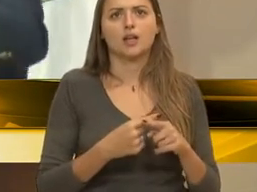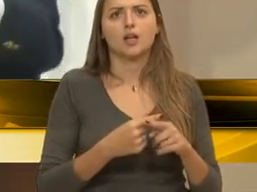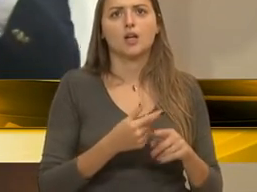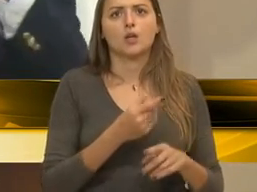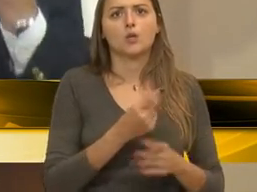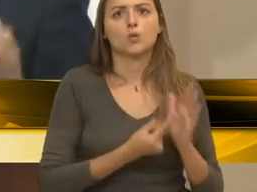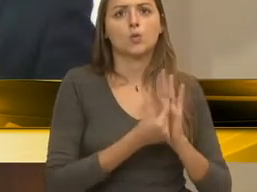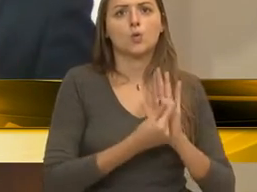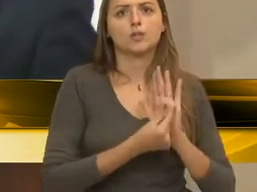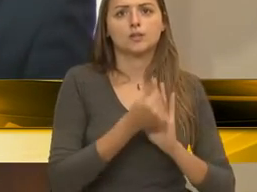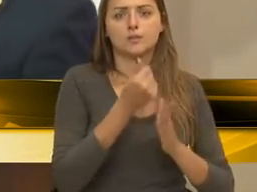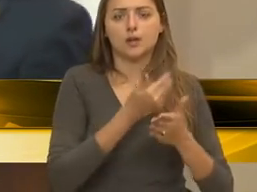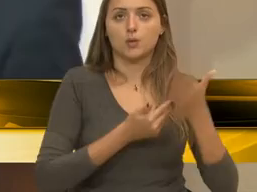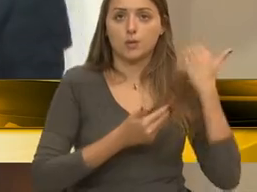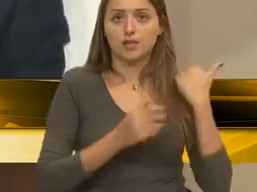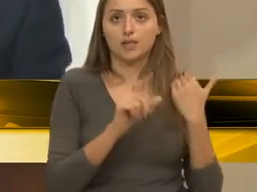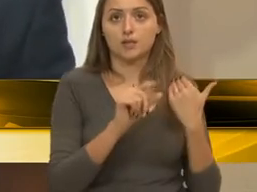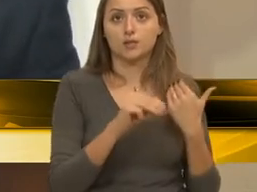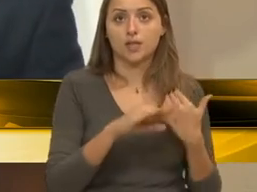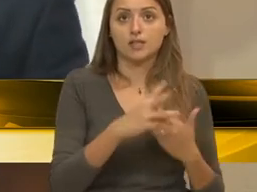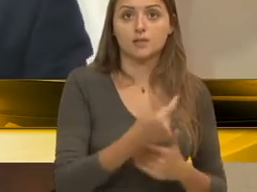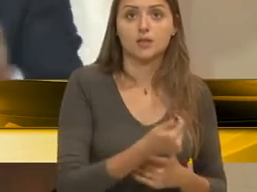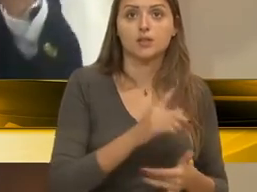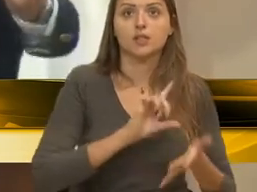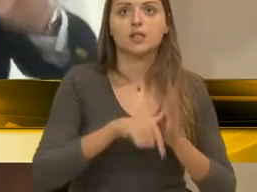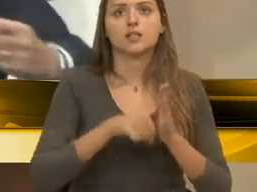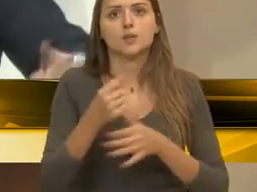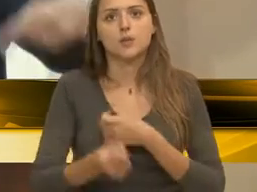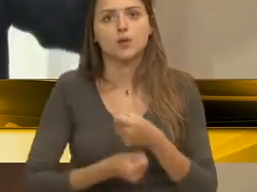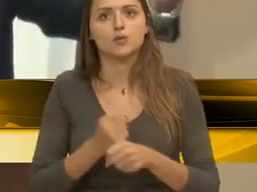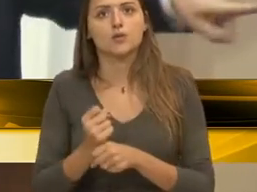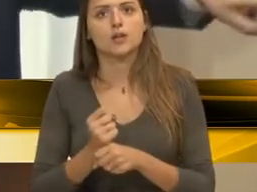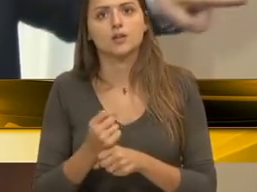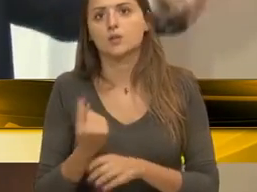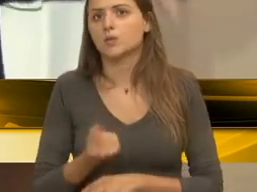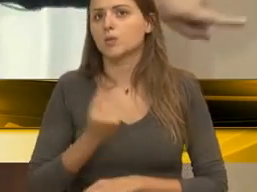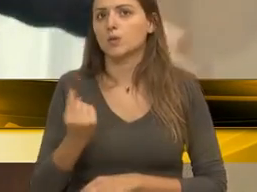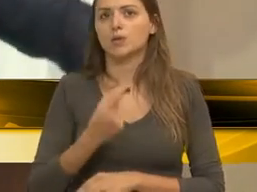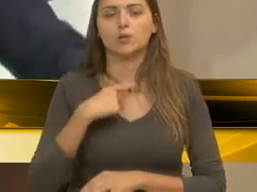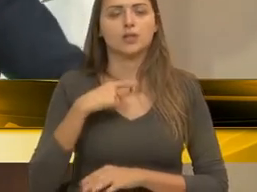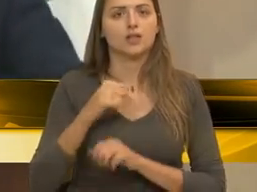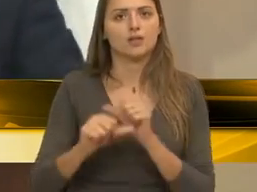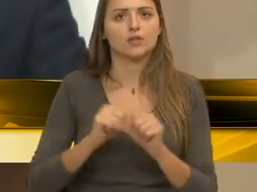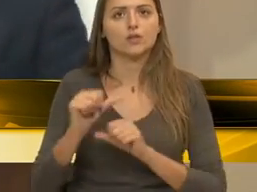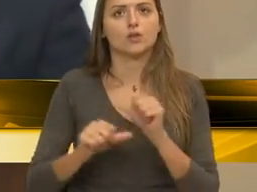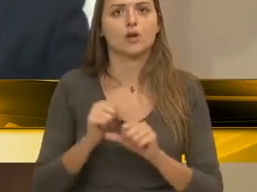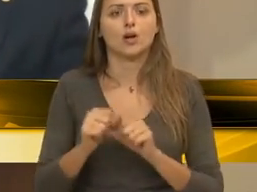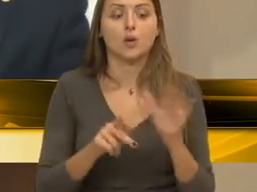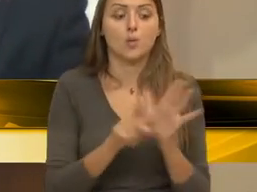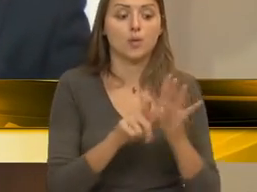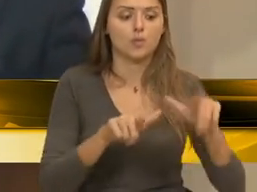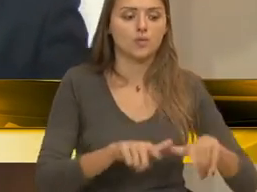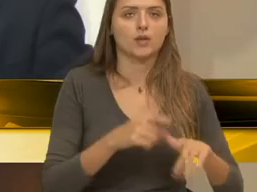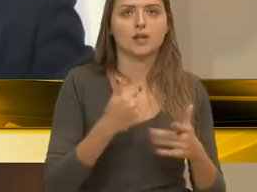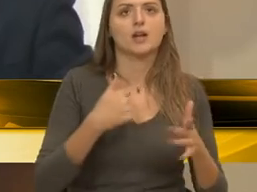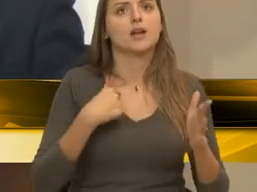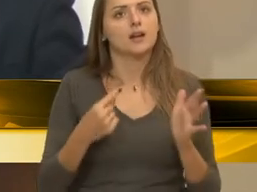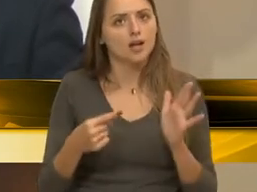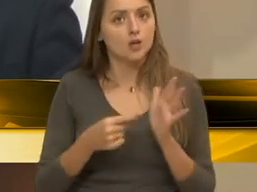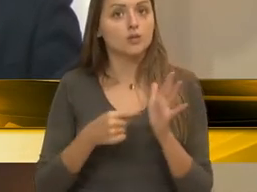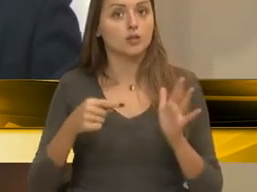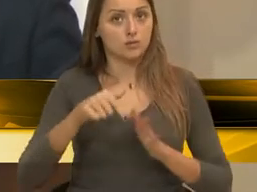aqui reduziu-se, e depois no ano seguinte, o único que teve reajuste de 10% foi o seu gabinete. Aqui eu